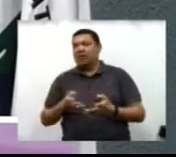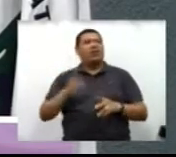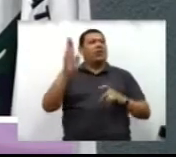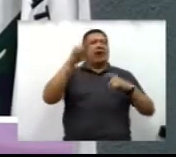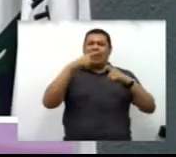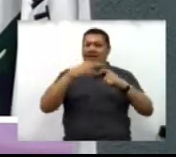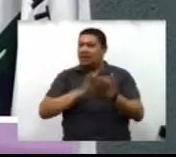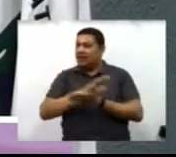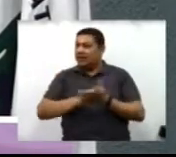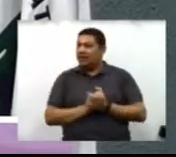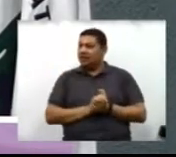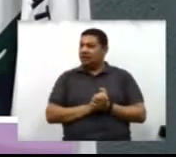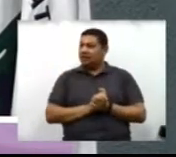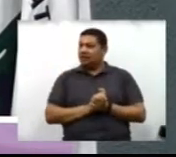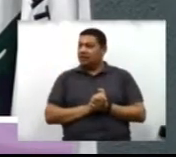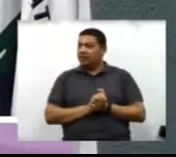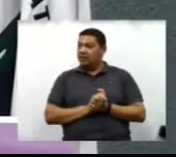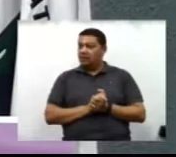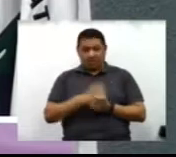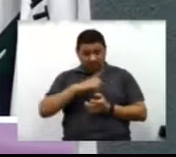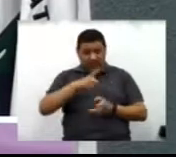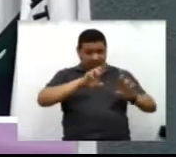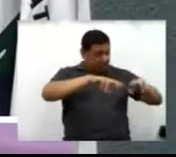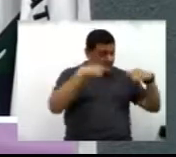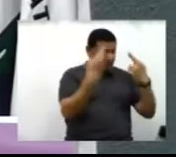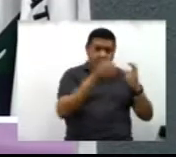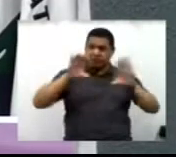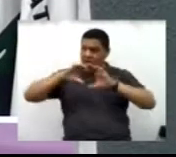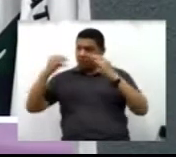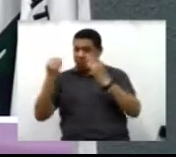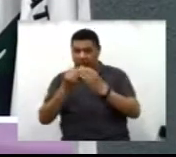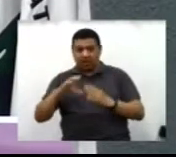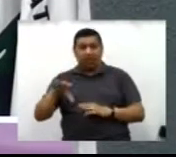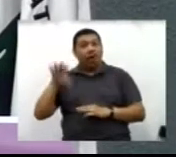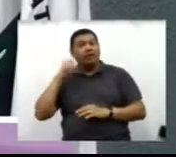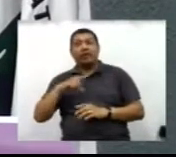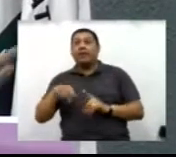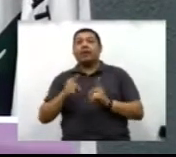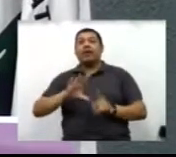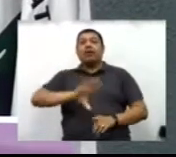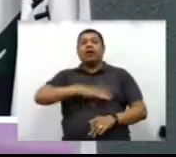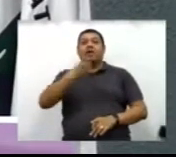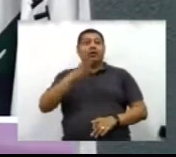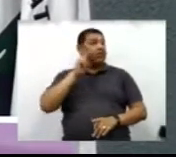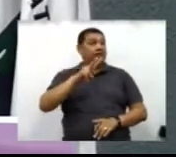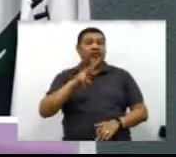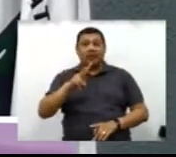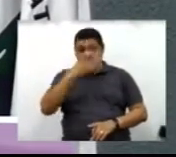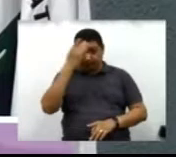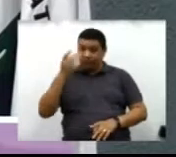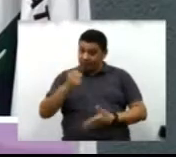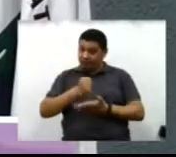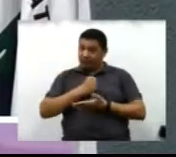Regional, você tem tempo para ir todo mês lá na reunião do Conselho, ouvir o Conselho, mas você não tem coragem de ir lá ouvir a população que está no banco